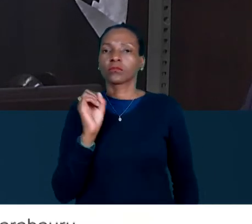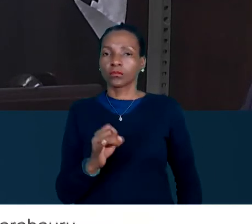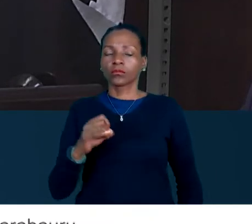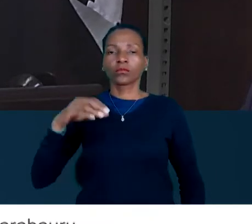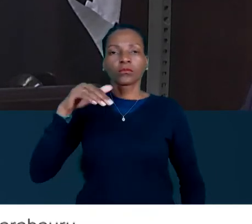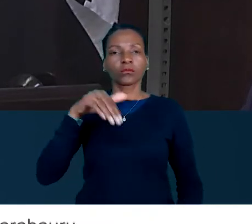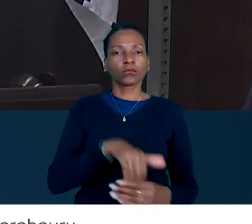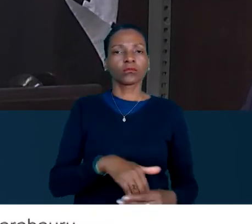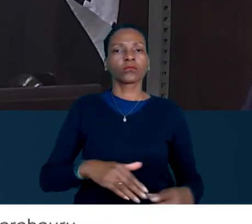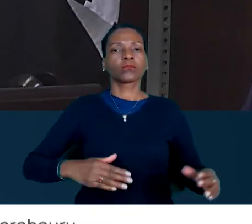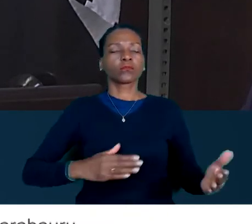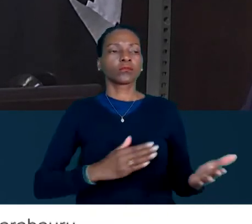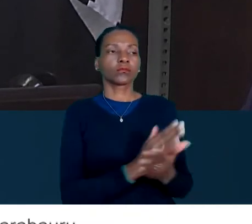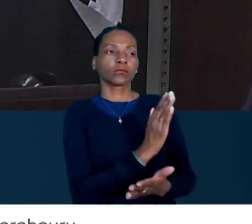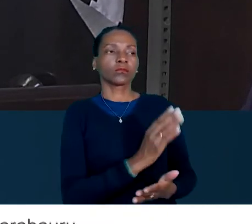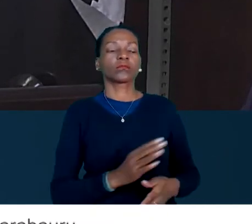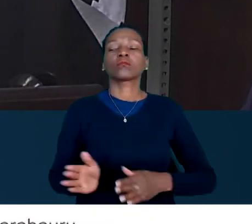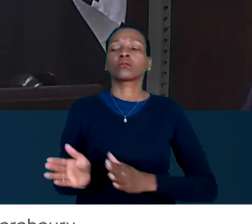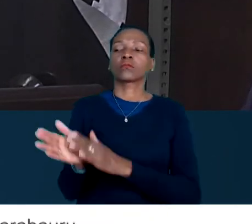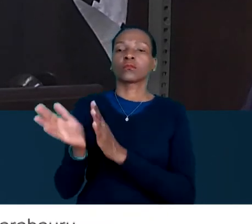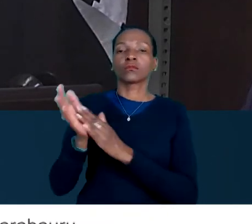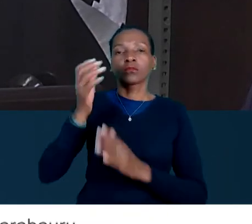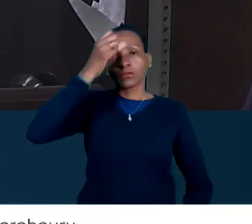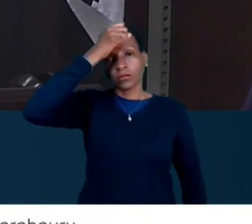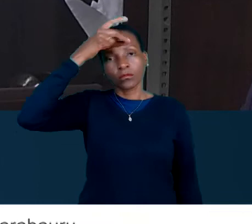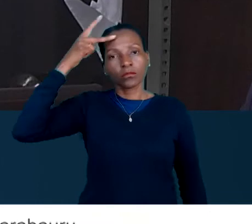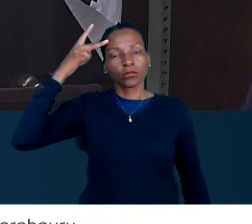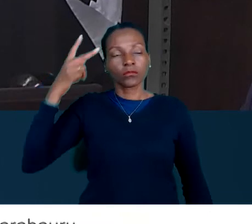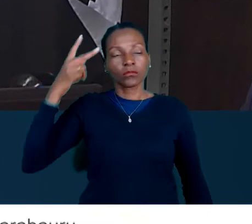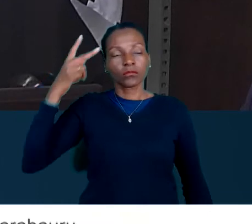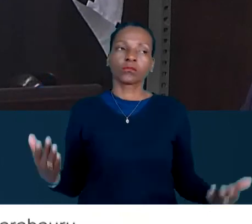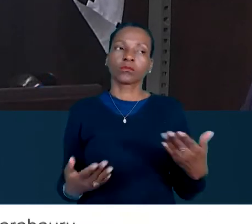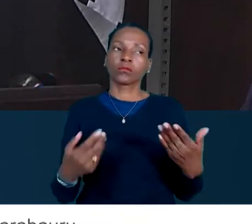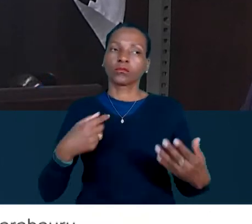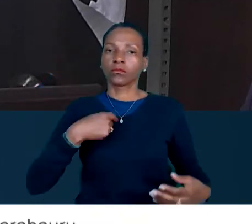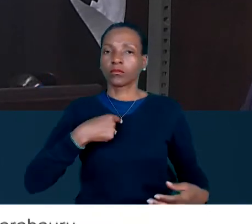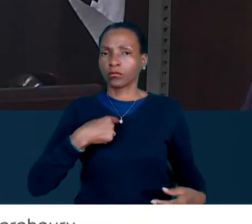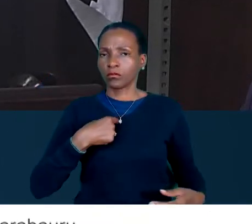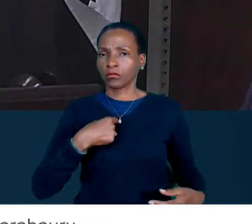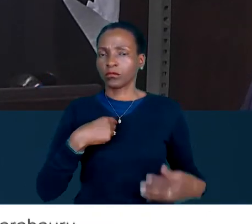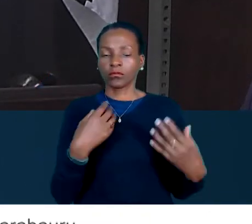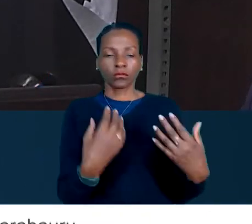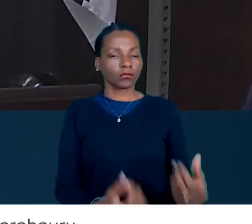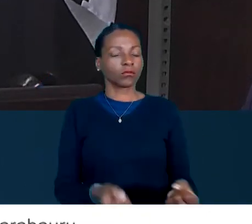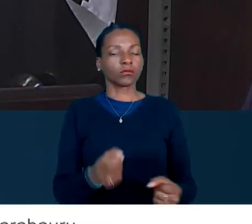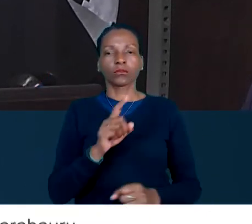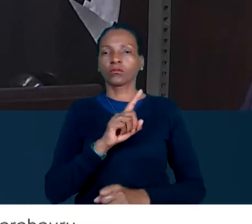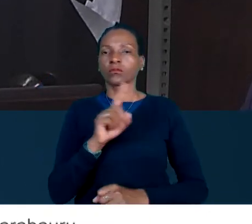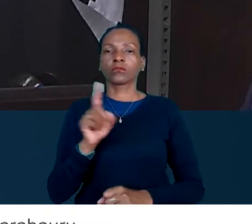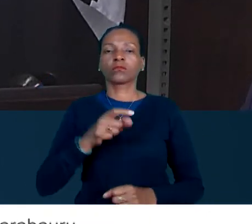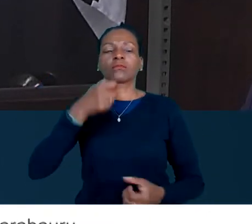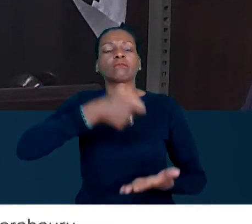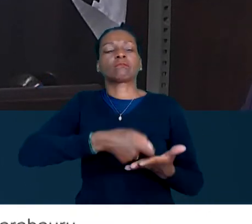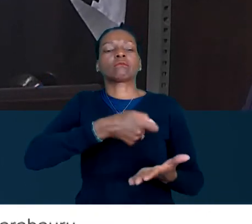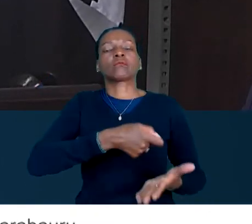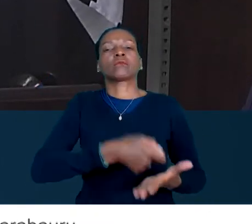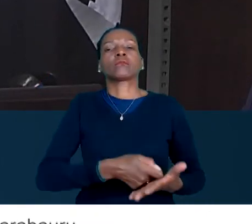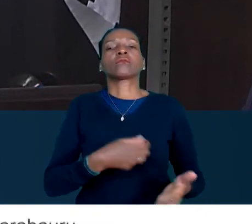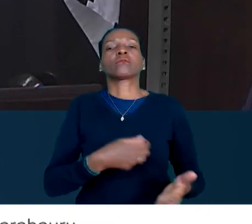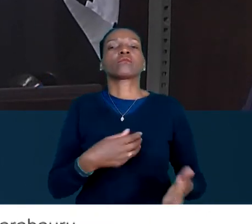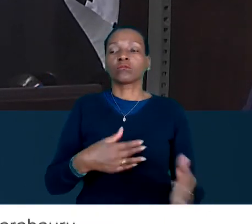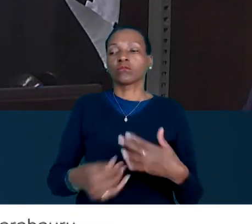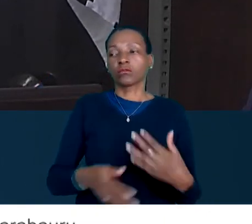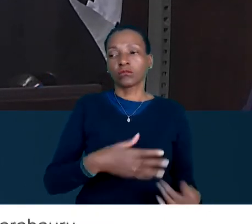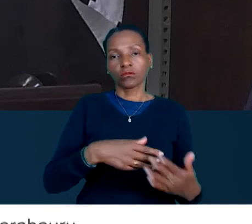parabéns ao prefeito agora eu não vou simplesmente aceitar imposições de quem quer que seja para que